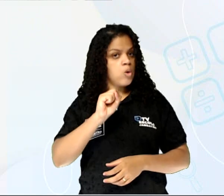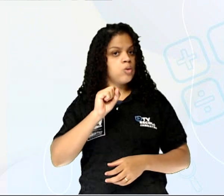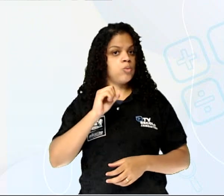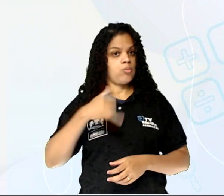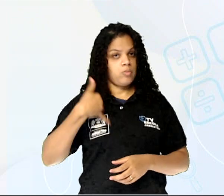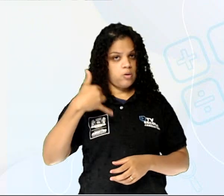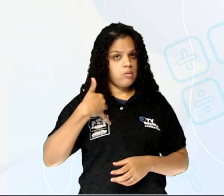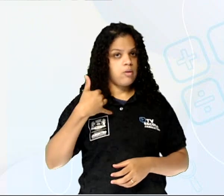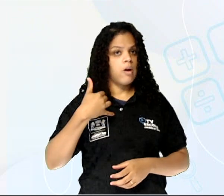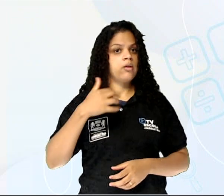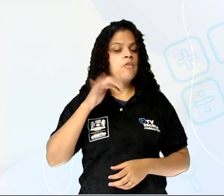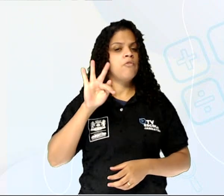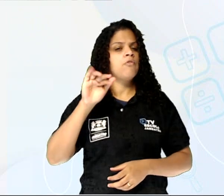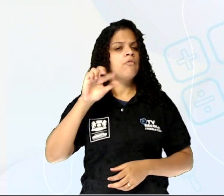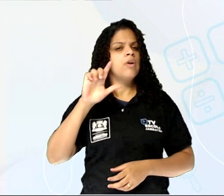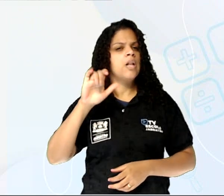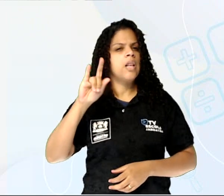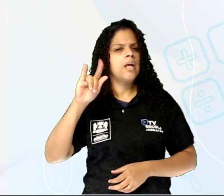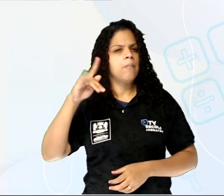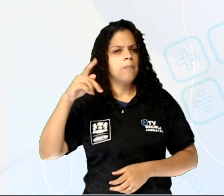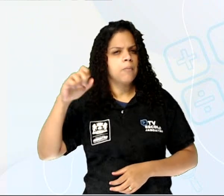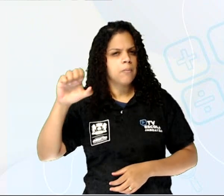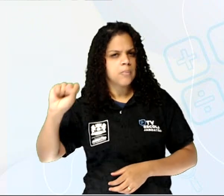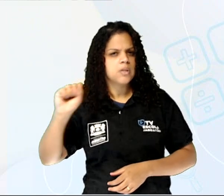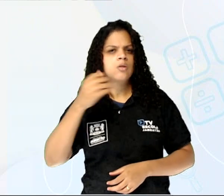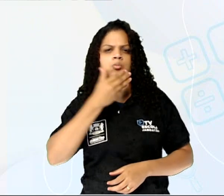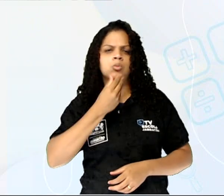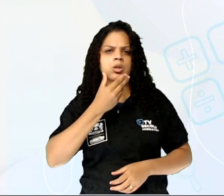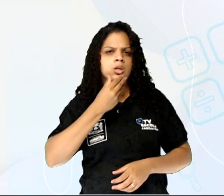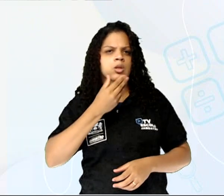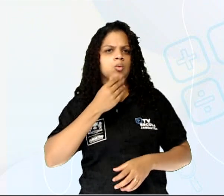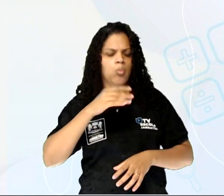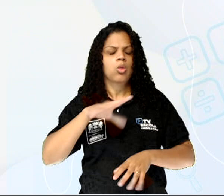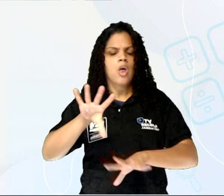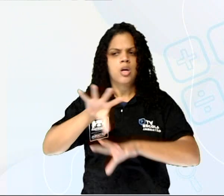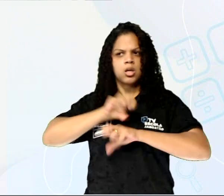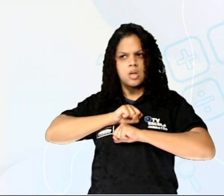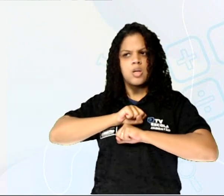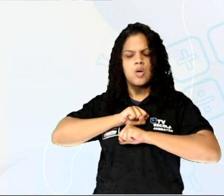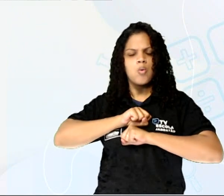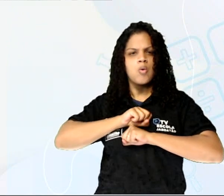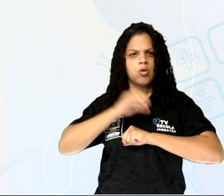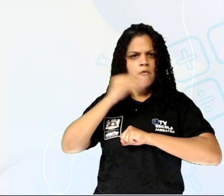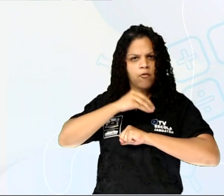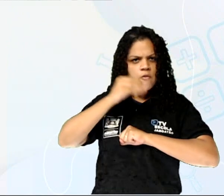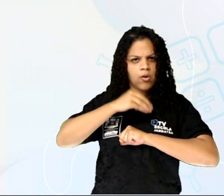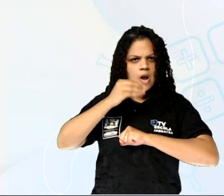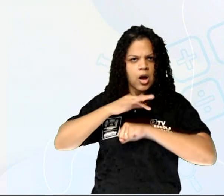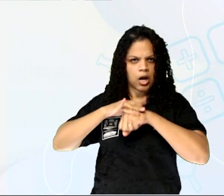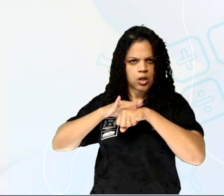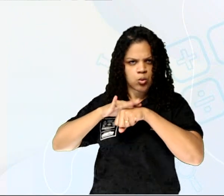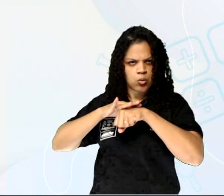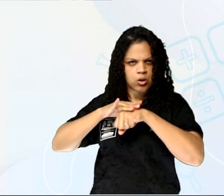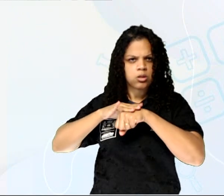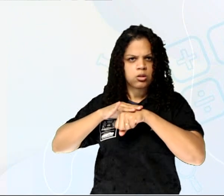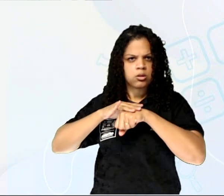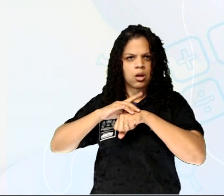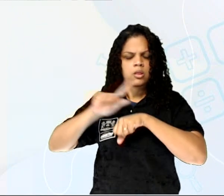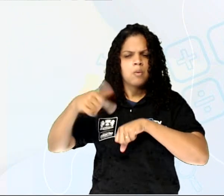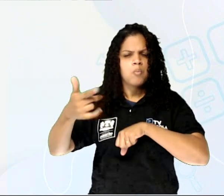adquiriu a infecção de forma leve, a varíola bovina, e após 10 dias estava